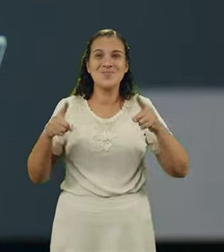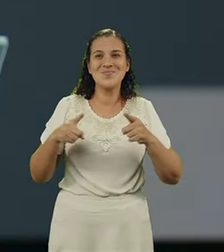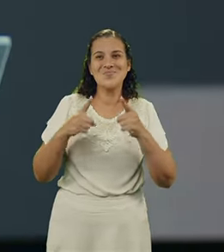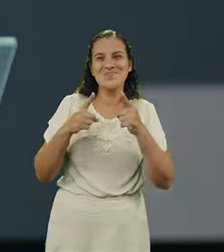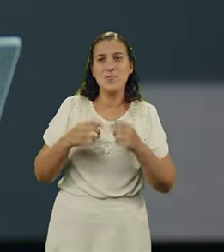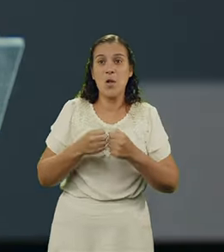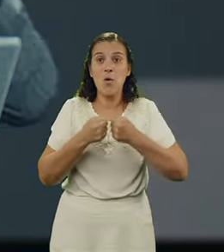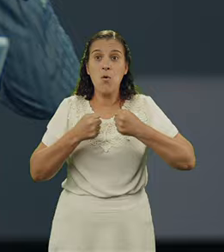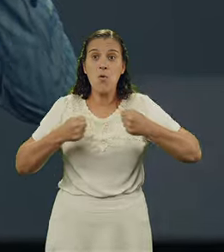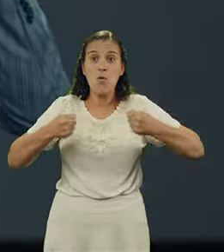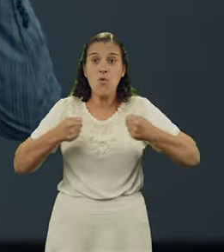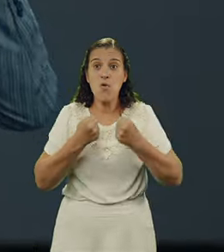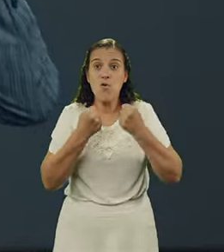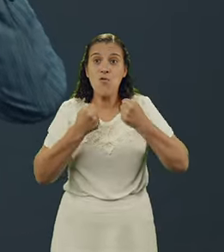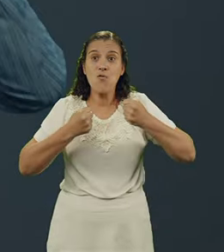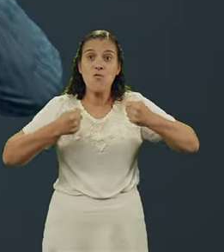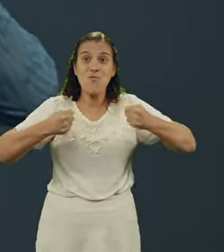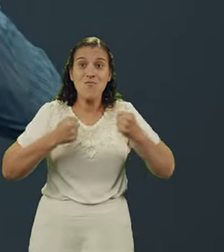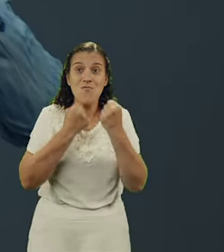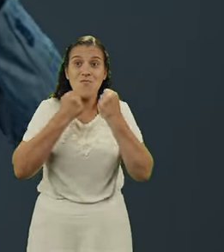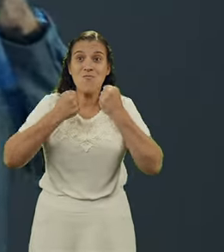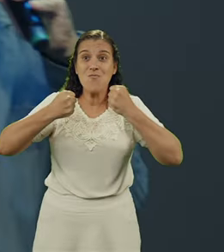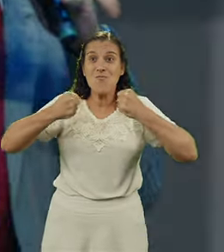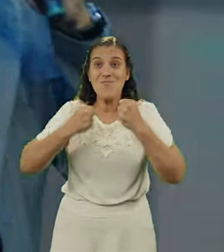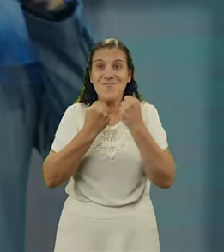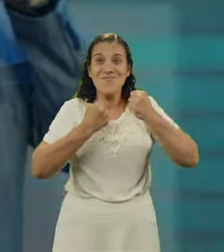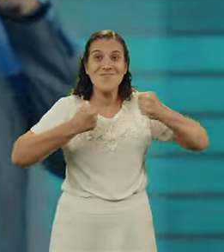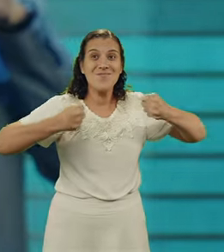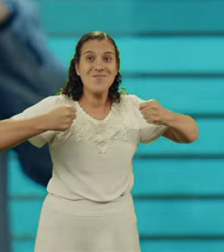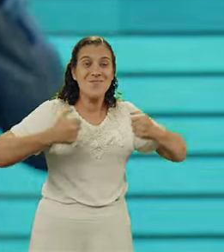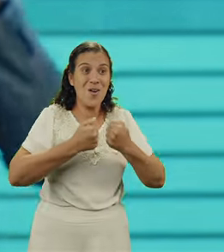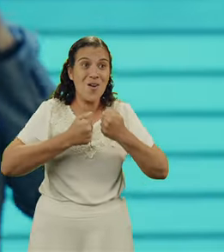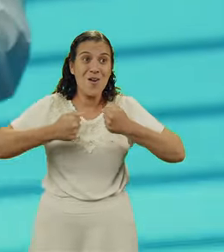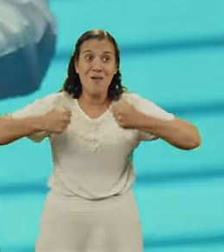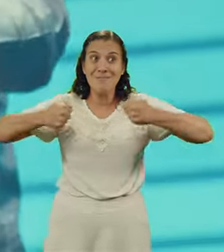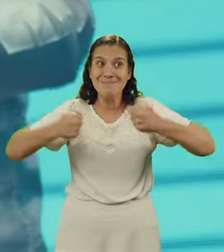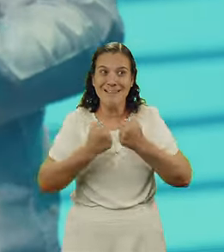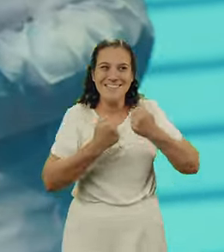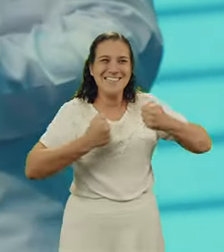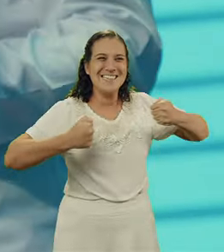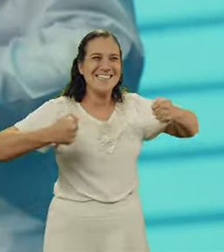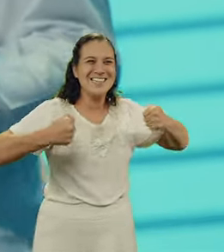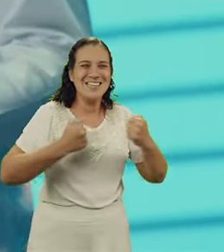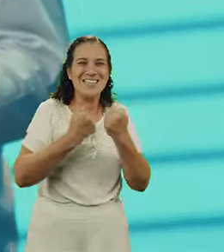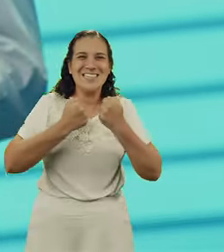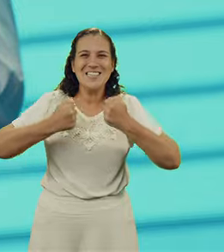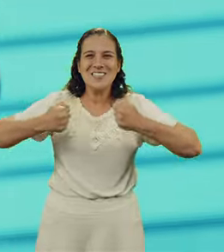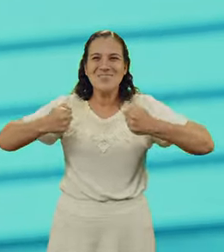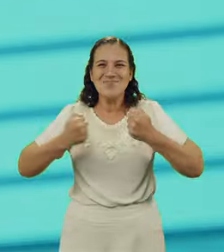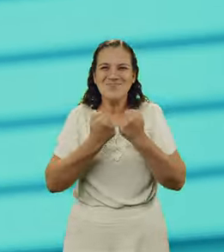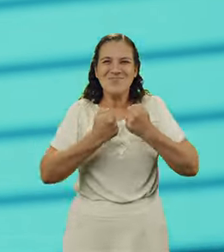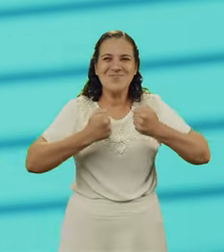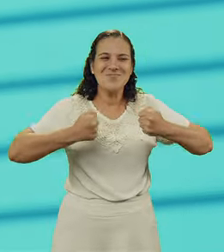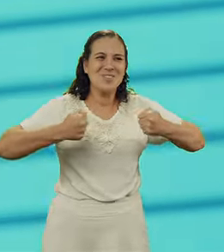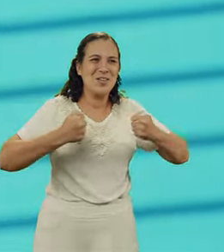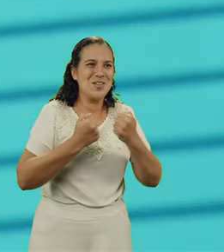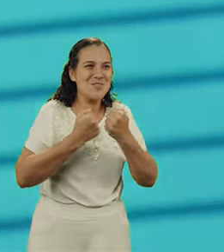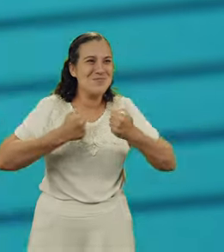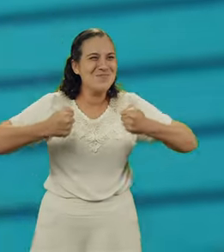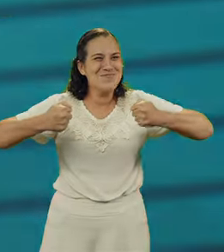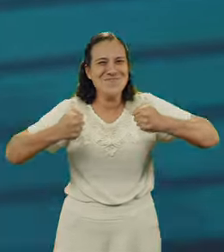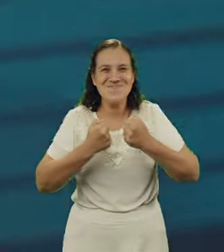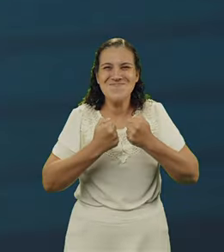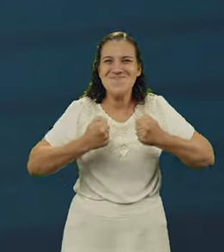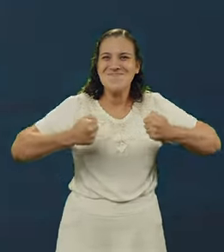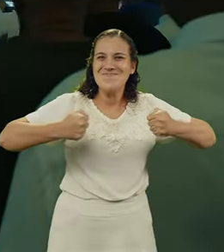Quem tem fé que Jesus está fazendo milagre na tua vida aqui, levante as mãos e dê glória. Ah, tá bom. Quem